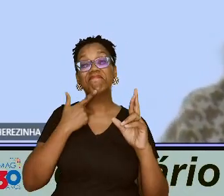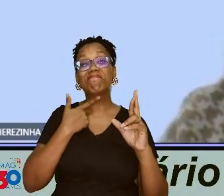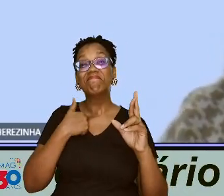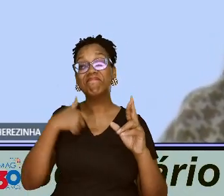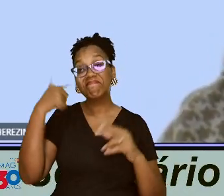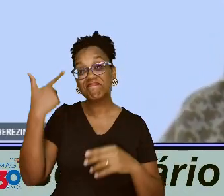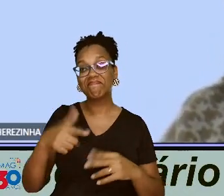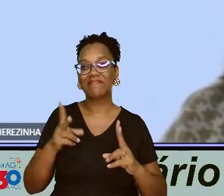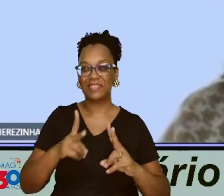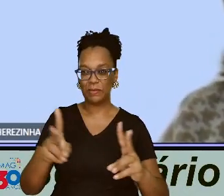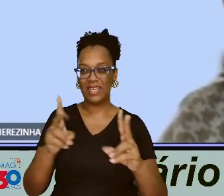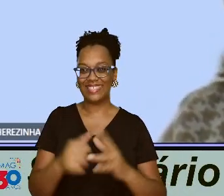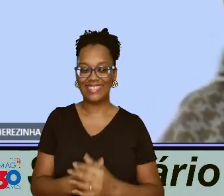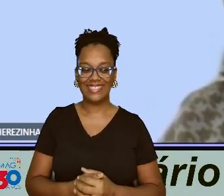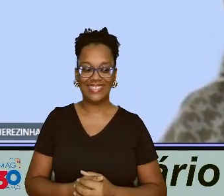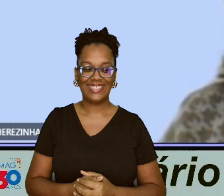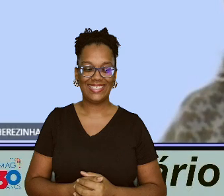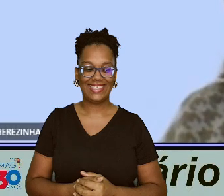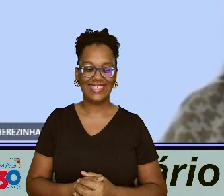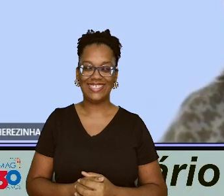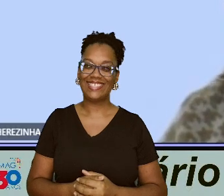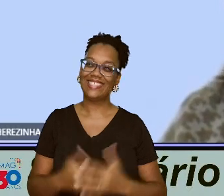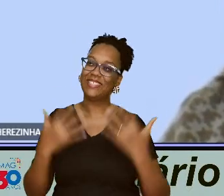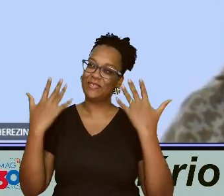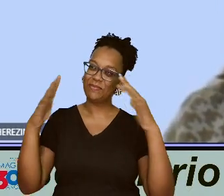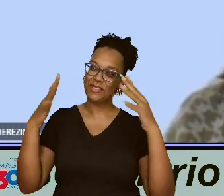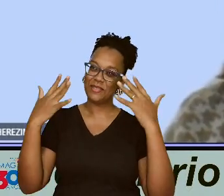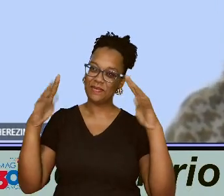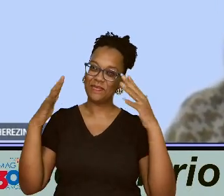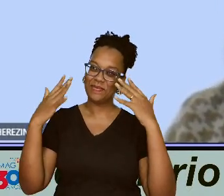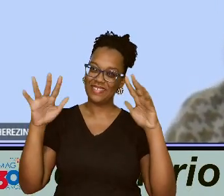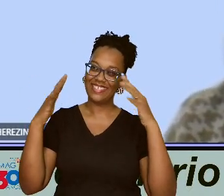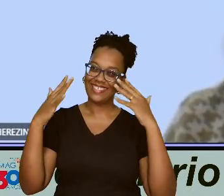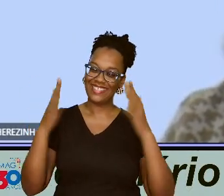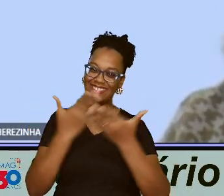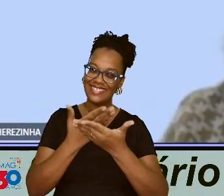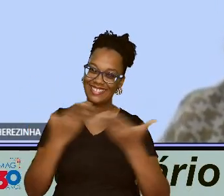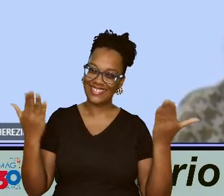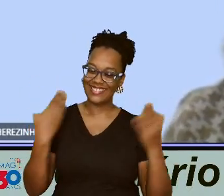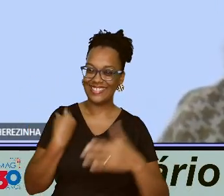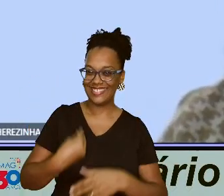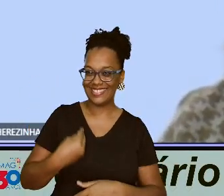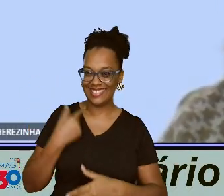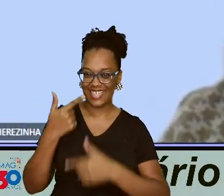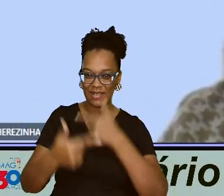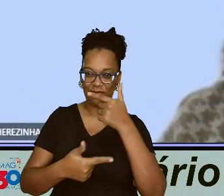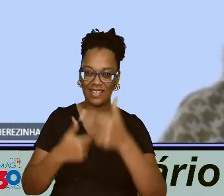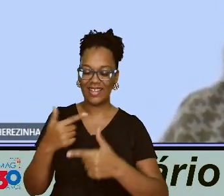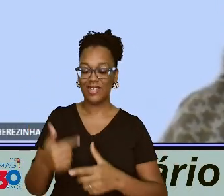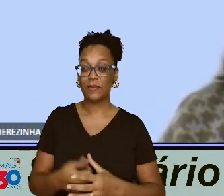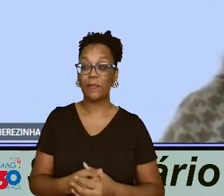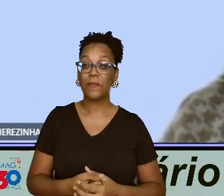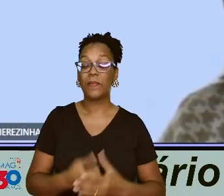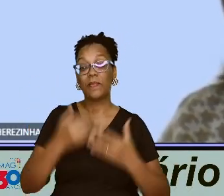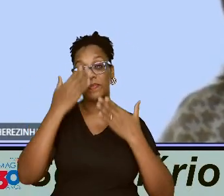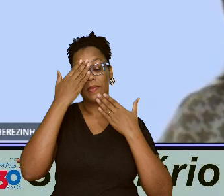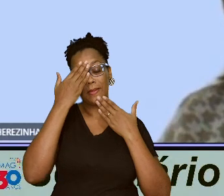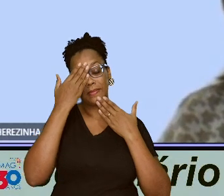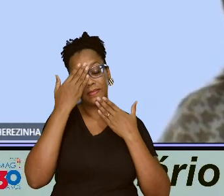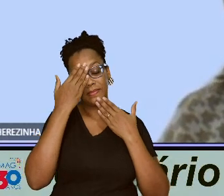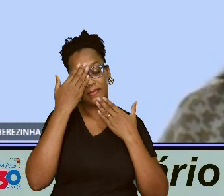continuar. Então, é só parabenizando muito a todos que trabalharam, e agradecendo demais